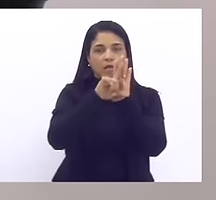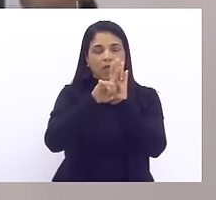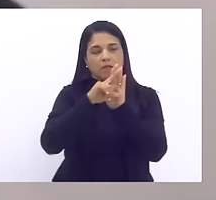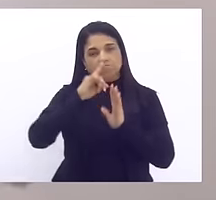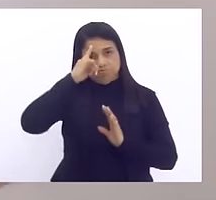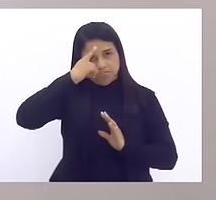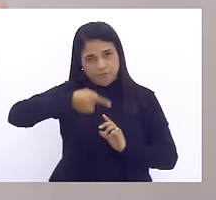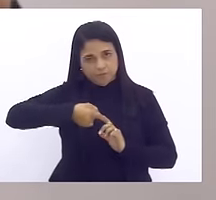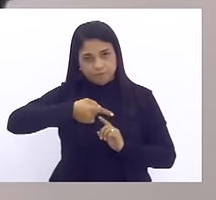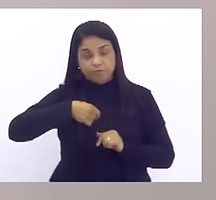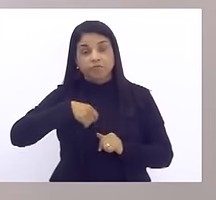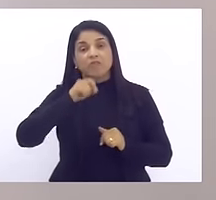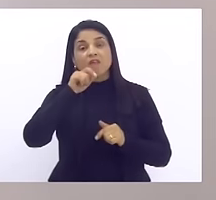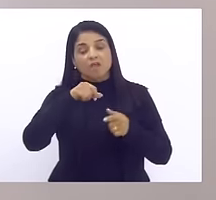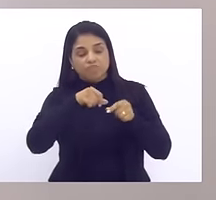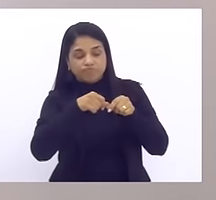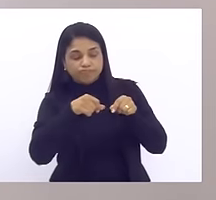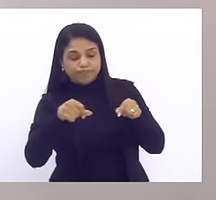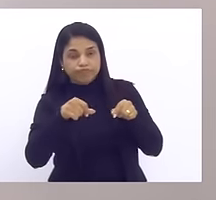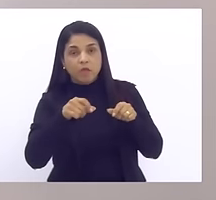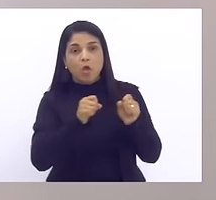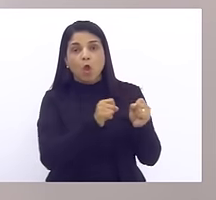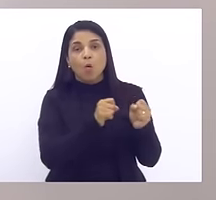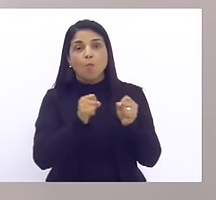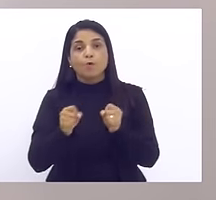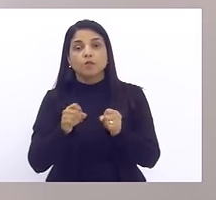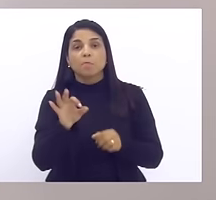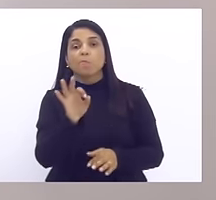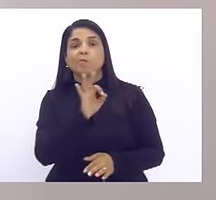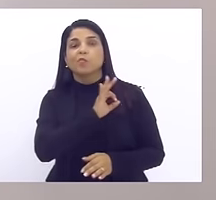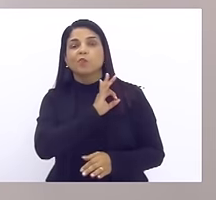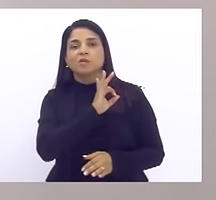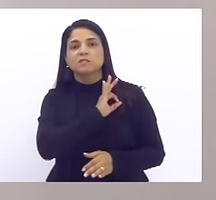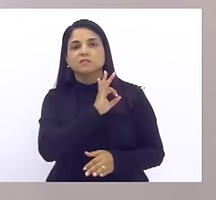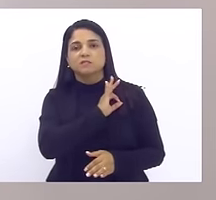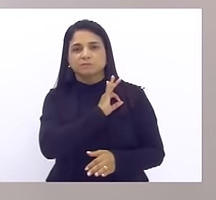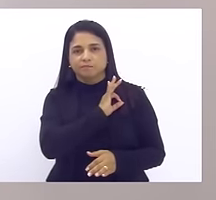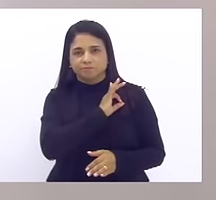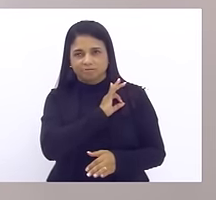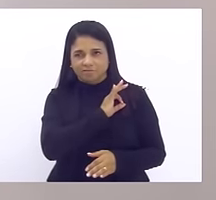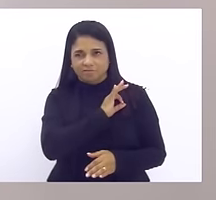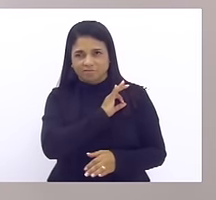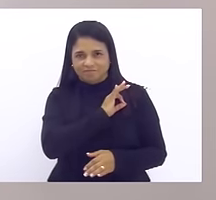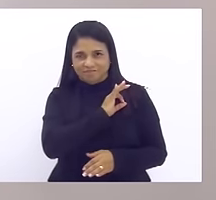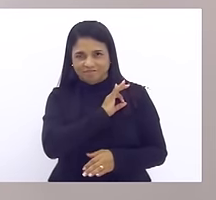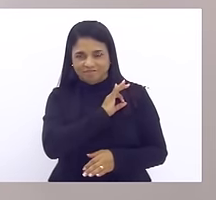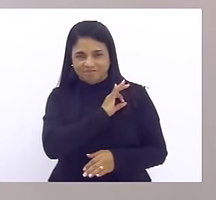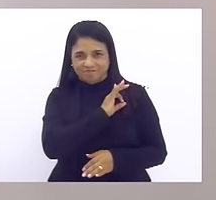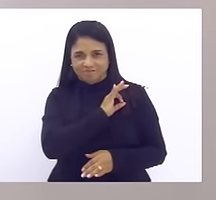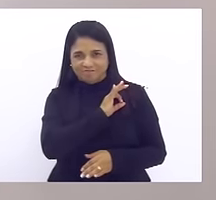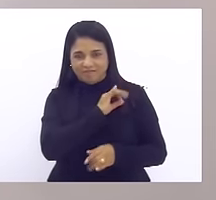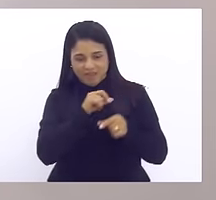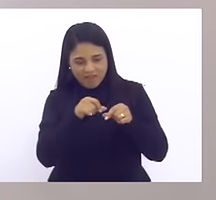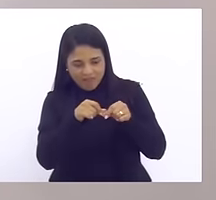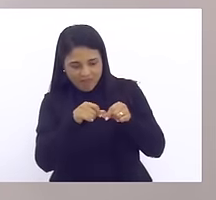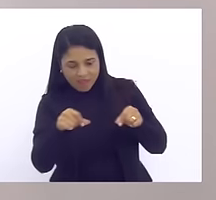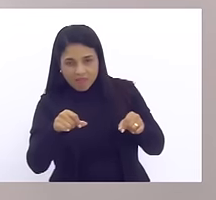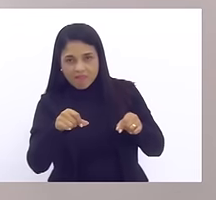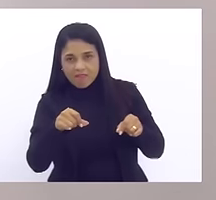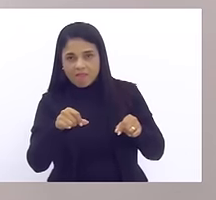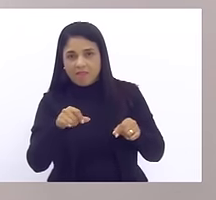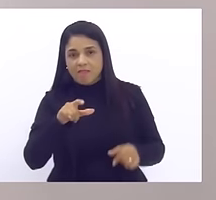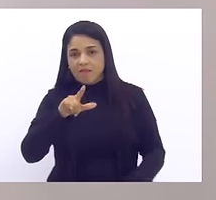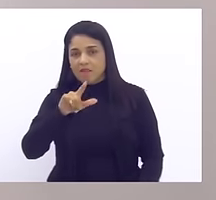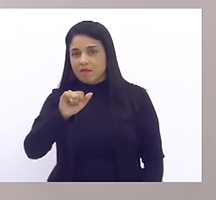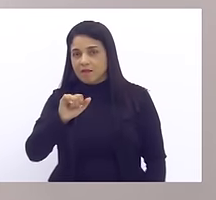quem pode lacrar é quem detém o poder de polícia quem pode colocar um lacre quem pode tomar a posse ainda